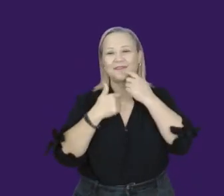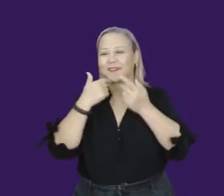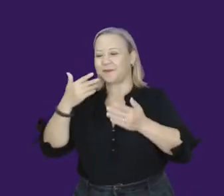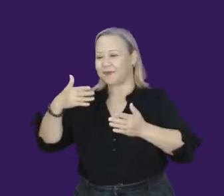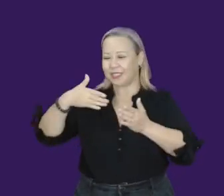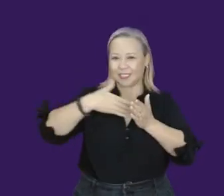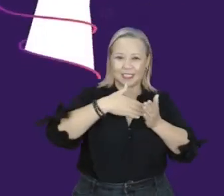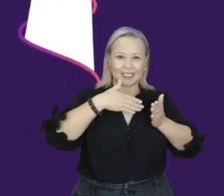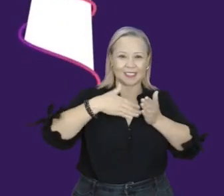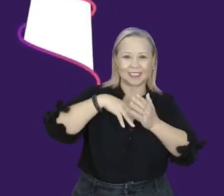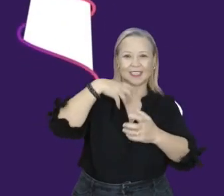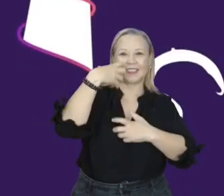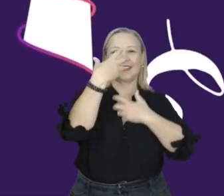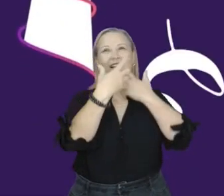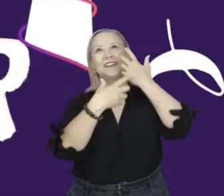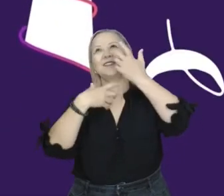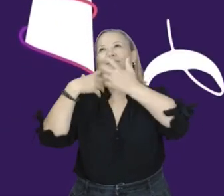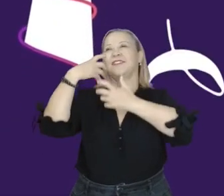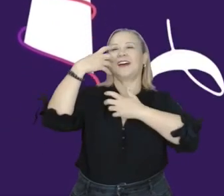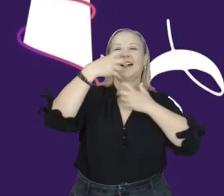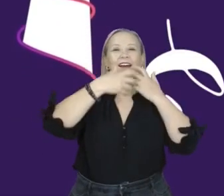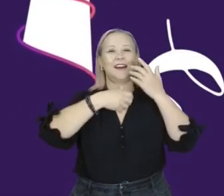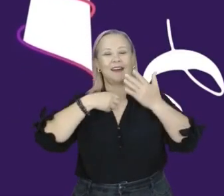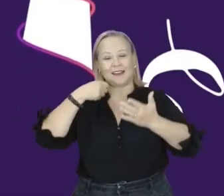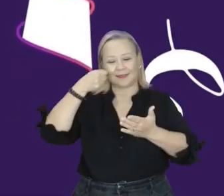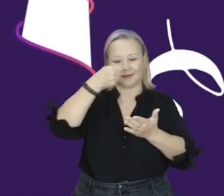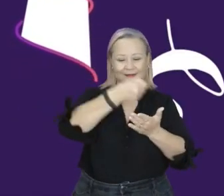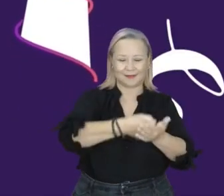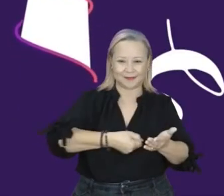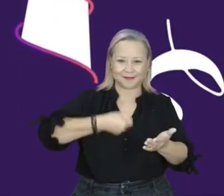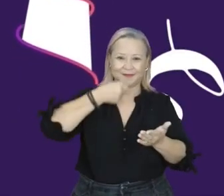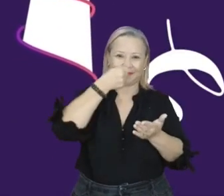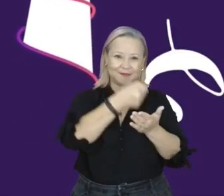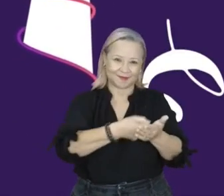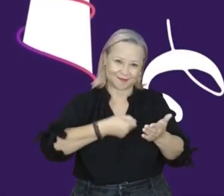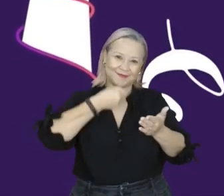Ninguém vai me impedir de cantar e lutar.